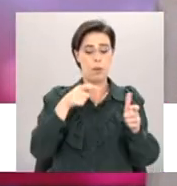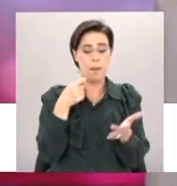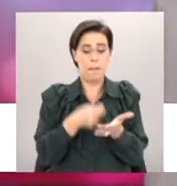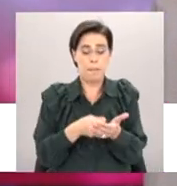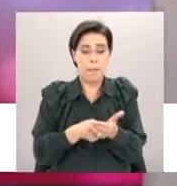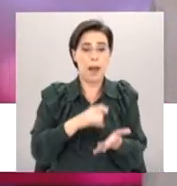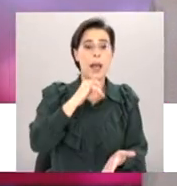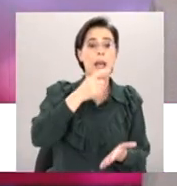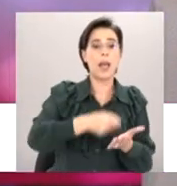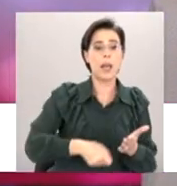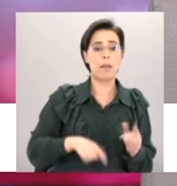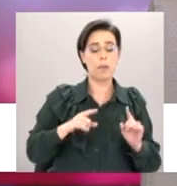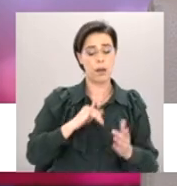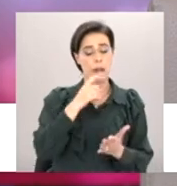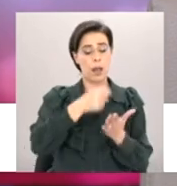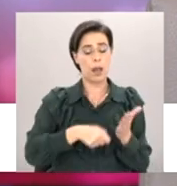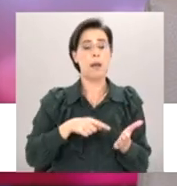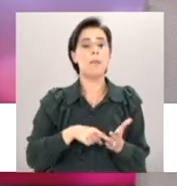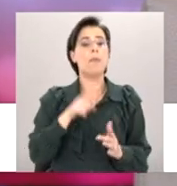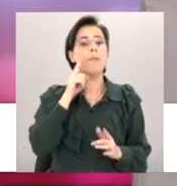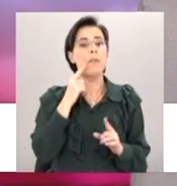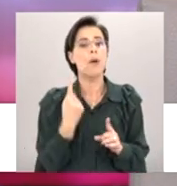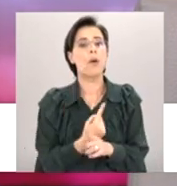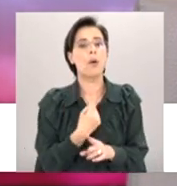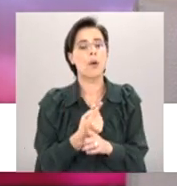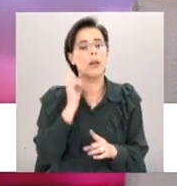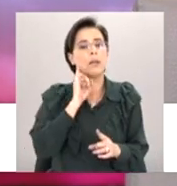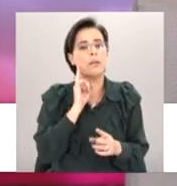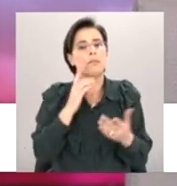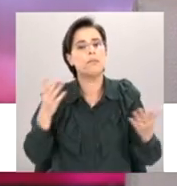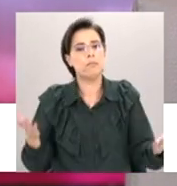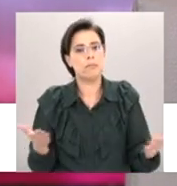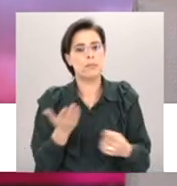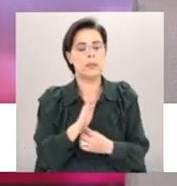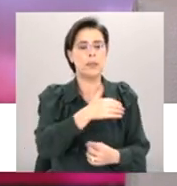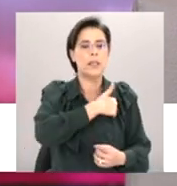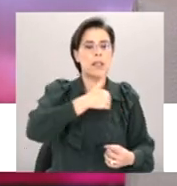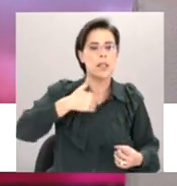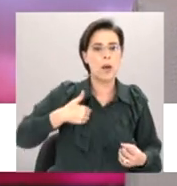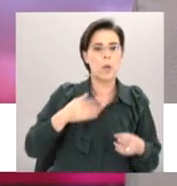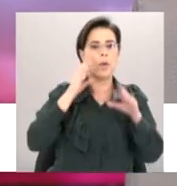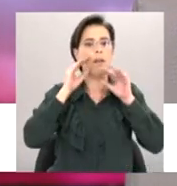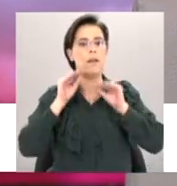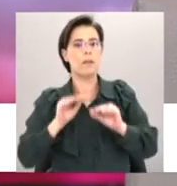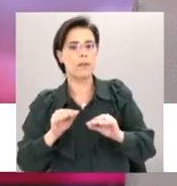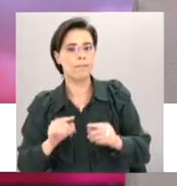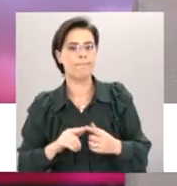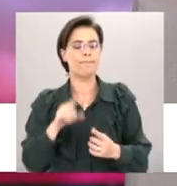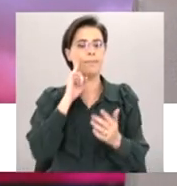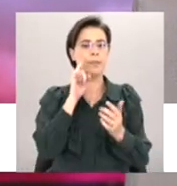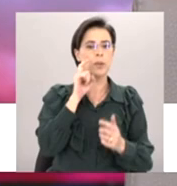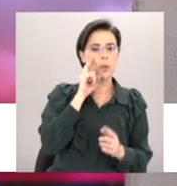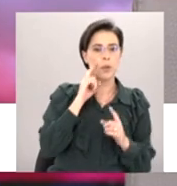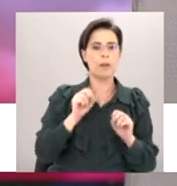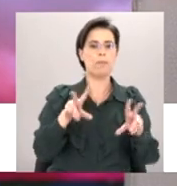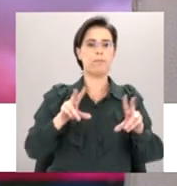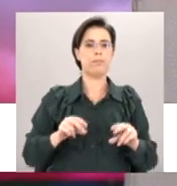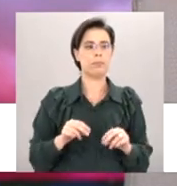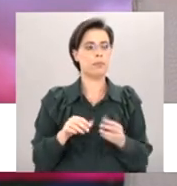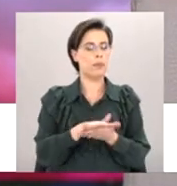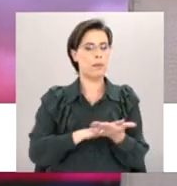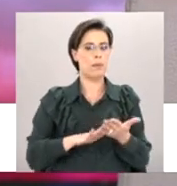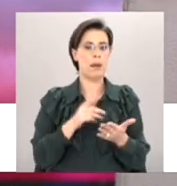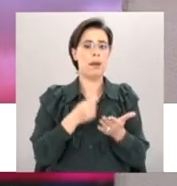pagam impostos e com os seus impostos garantem coisas tão importantes como a saúde a educação a segurança O saneamento básico